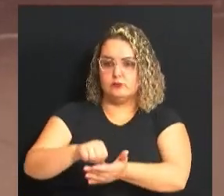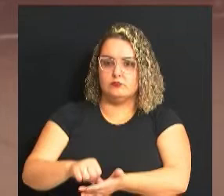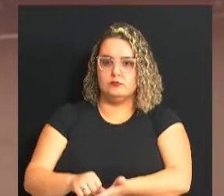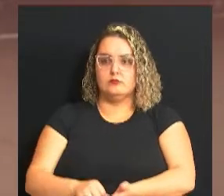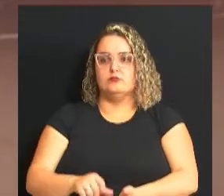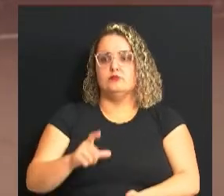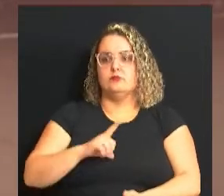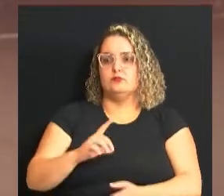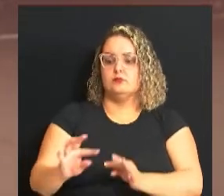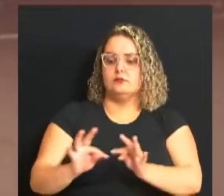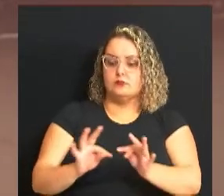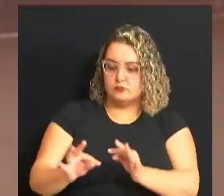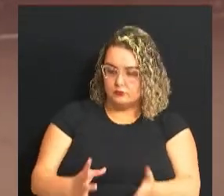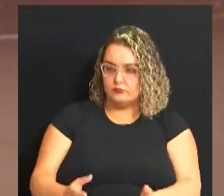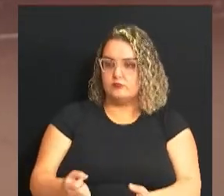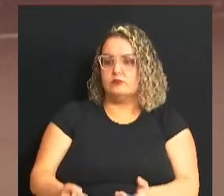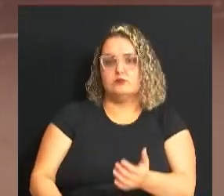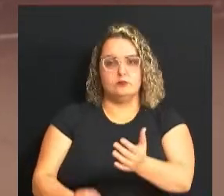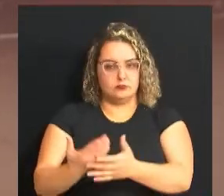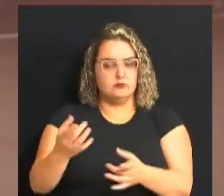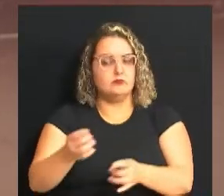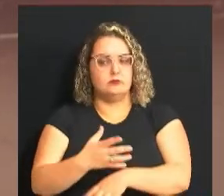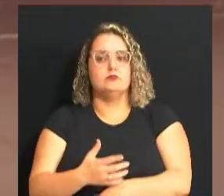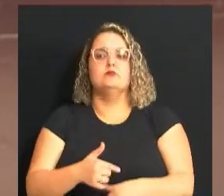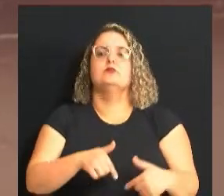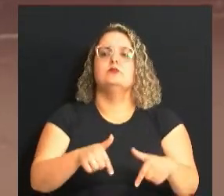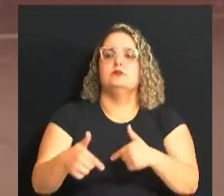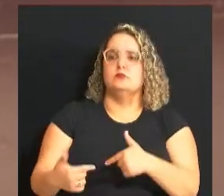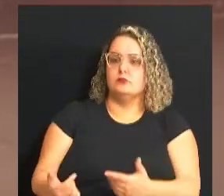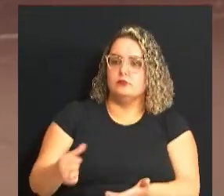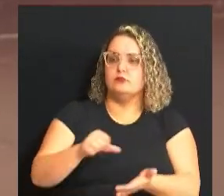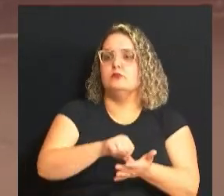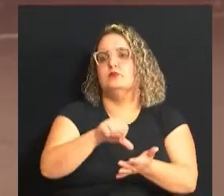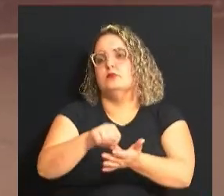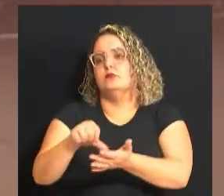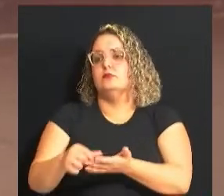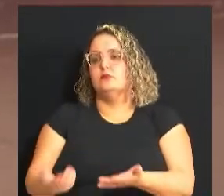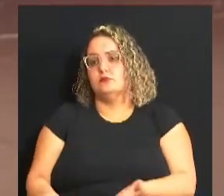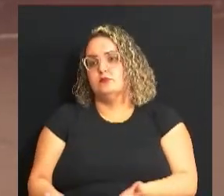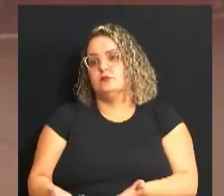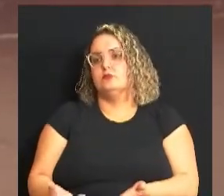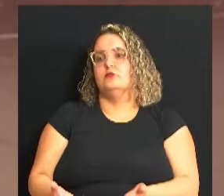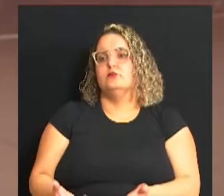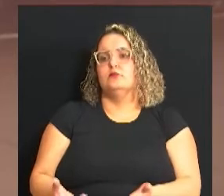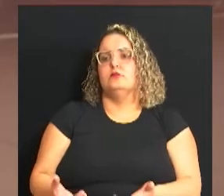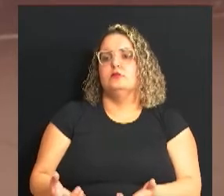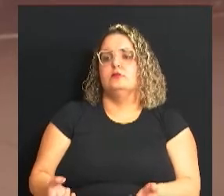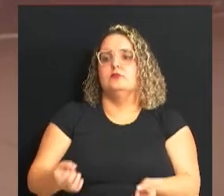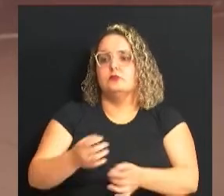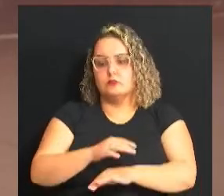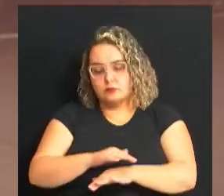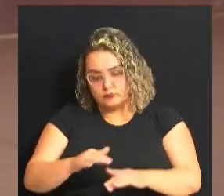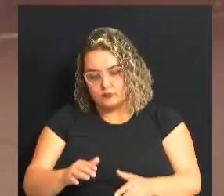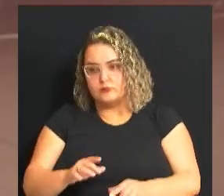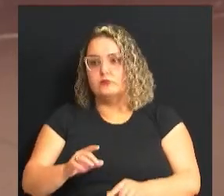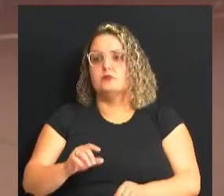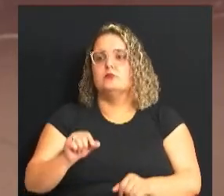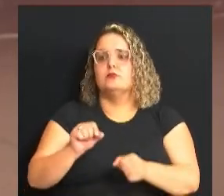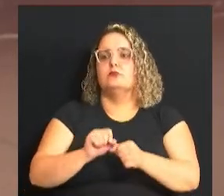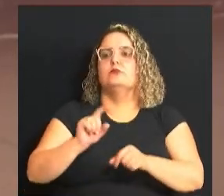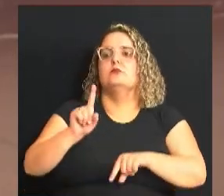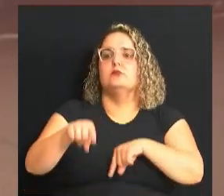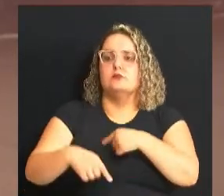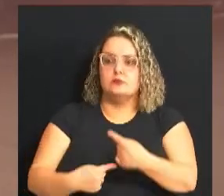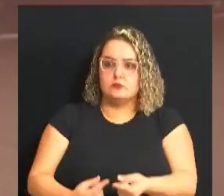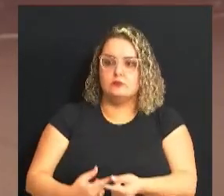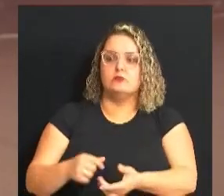técnica elaborada e passamos a trabalhar em cima desses núcleos. Vencido isso, a gente vai fazer mais uma quantidade de